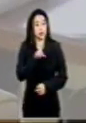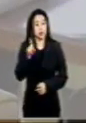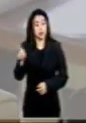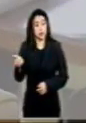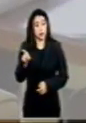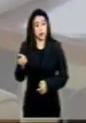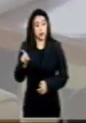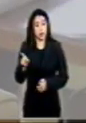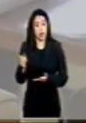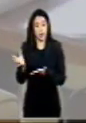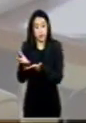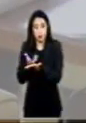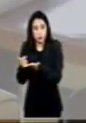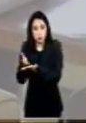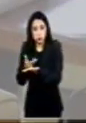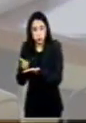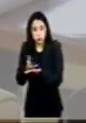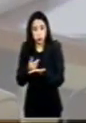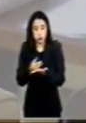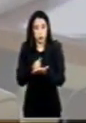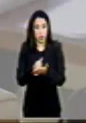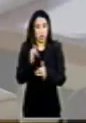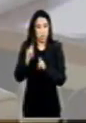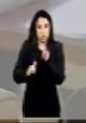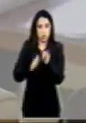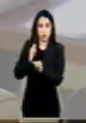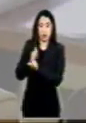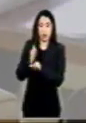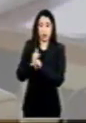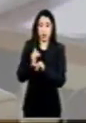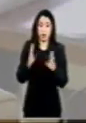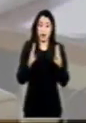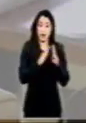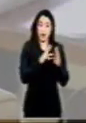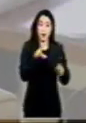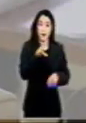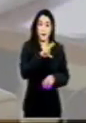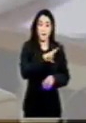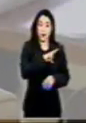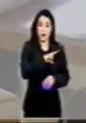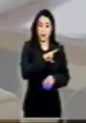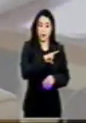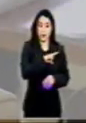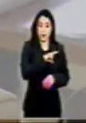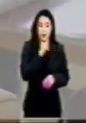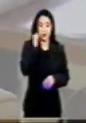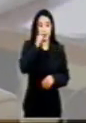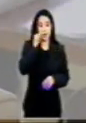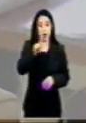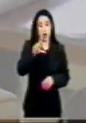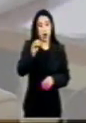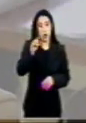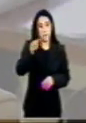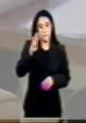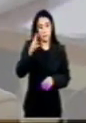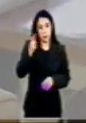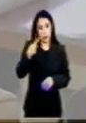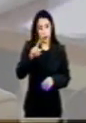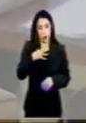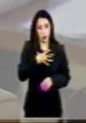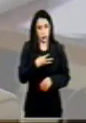realizassem varreduras físicas e eletrônicas na residência particular do senador da República, Lobão Filho. Em agosto